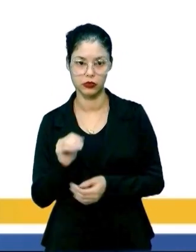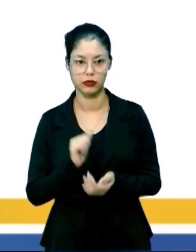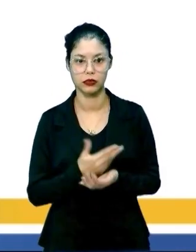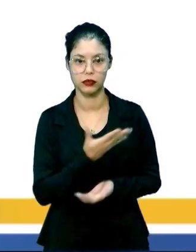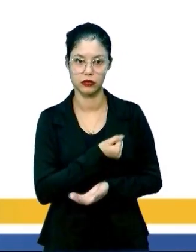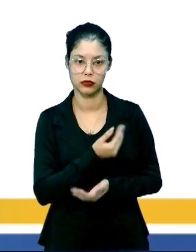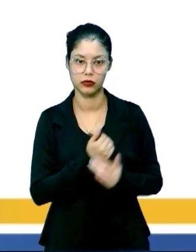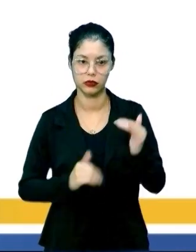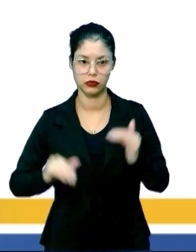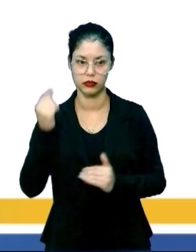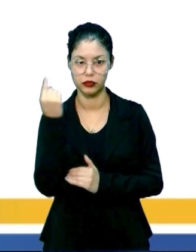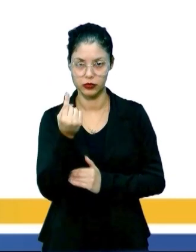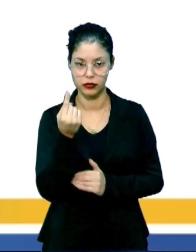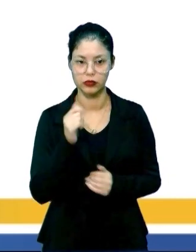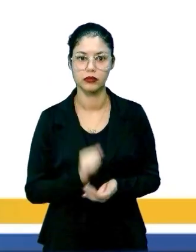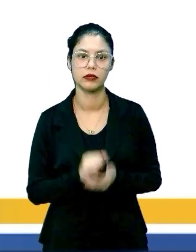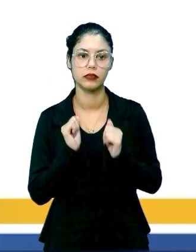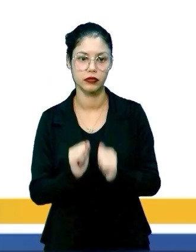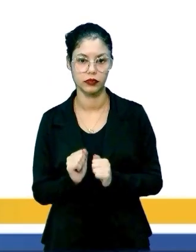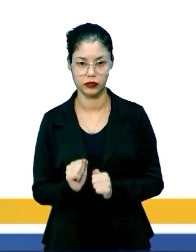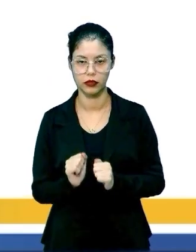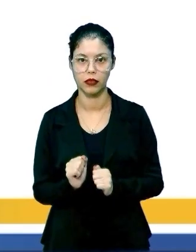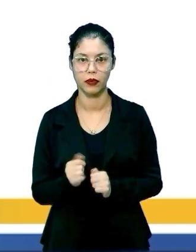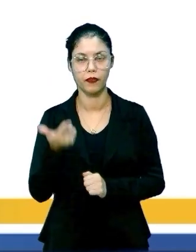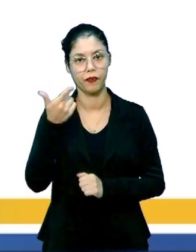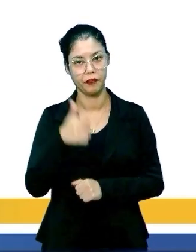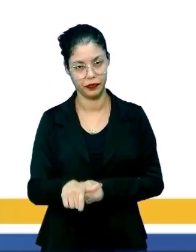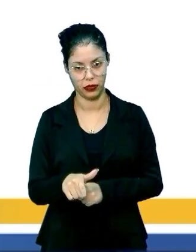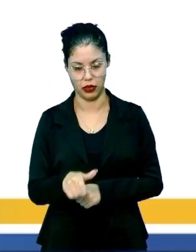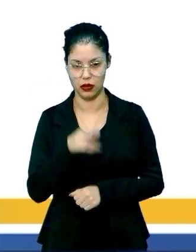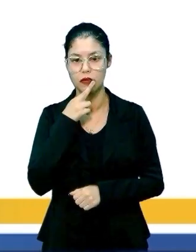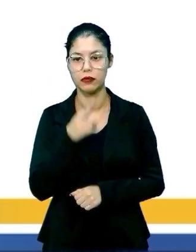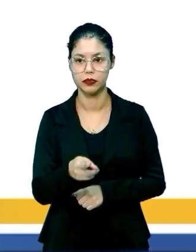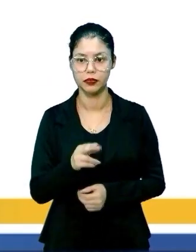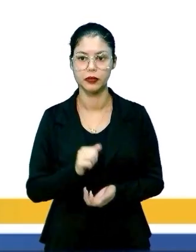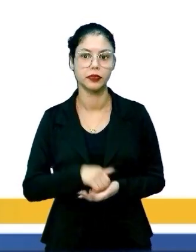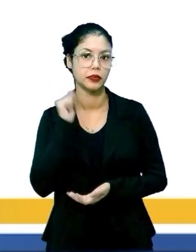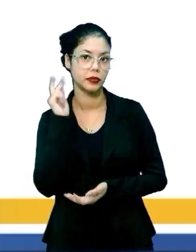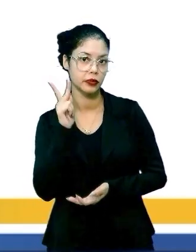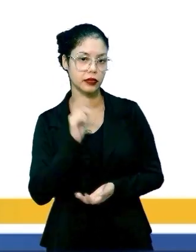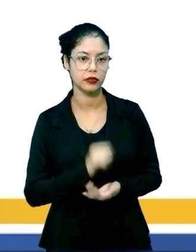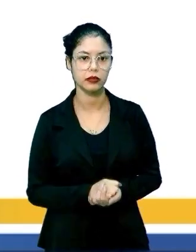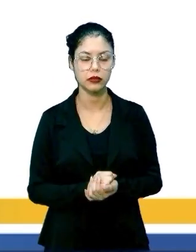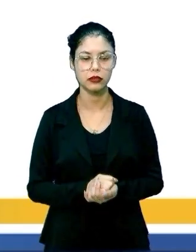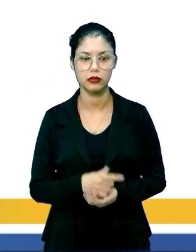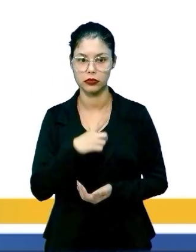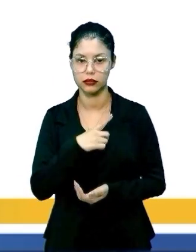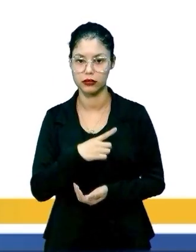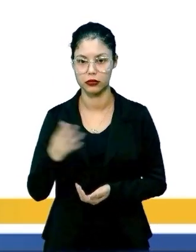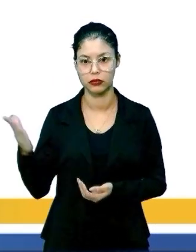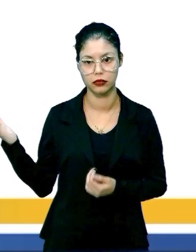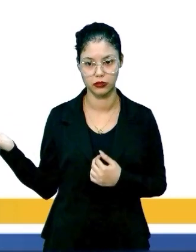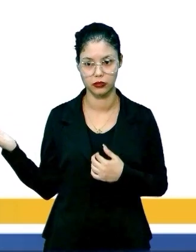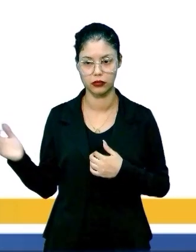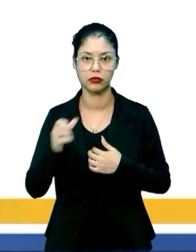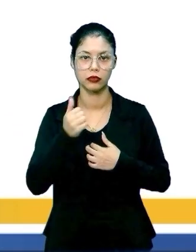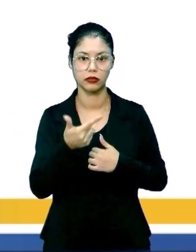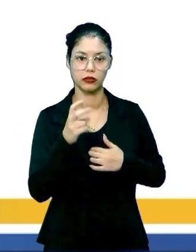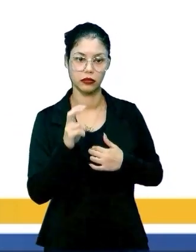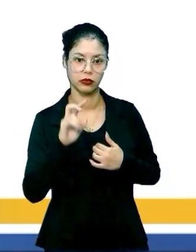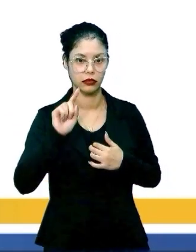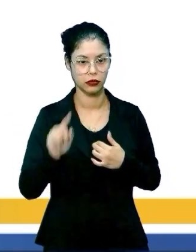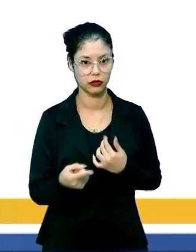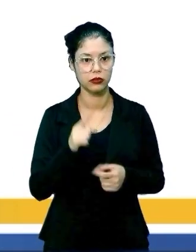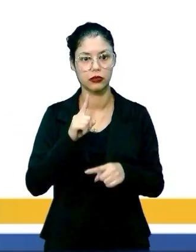está elevado a 1 e podemos somente repetir a operação, ok? Então nós temos aí 25